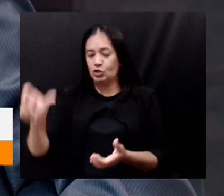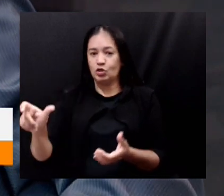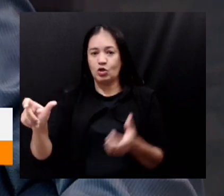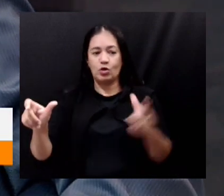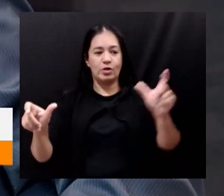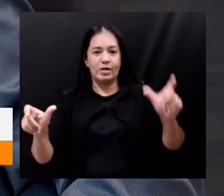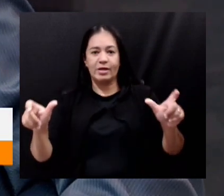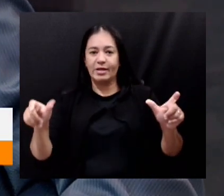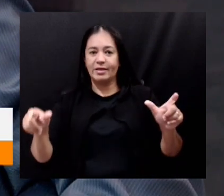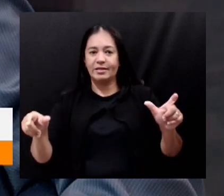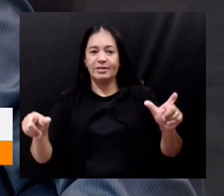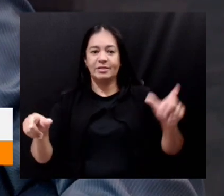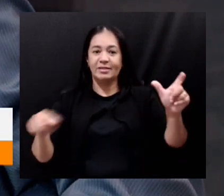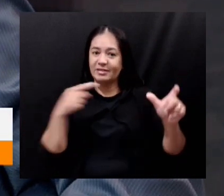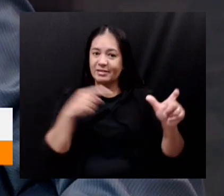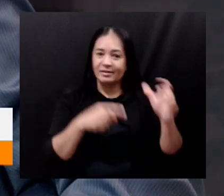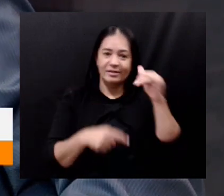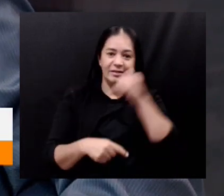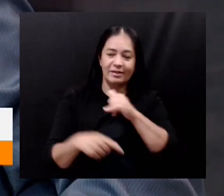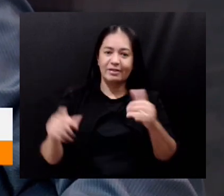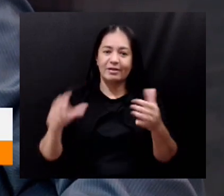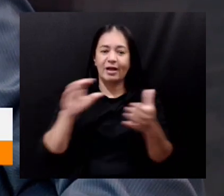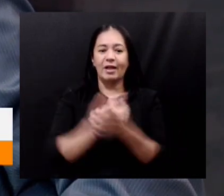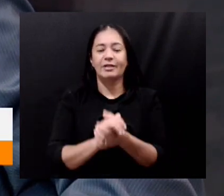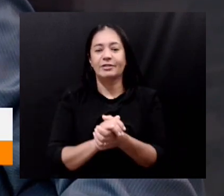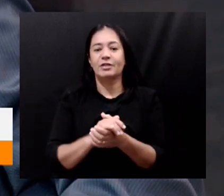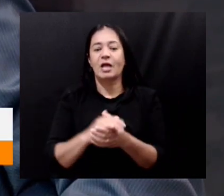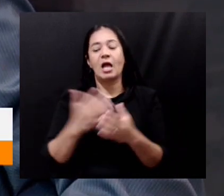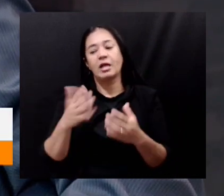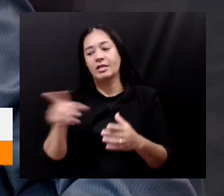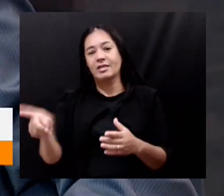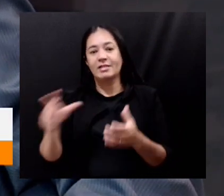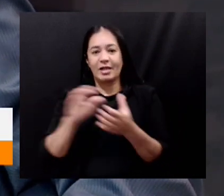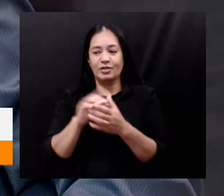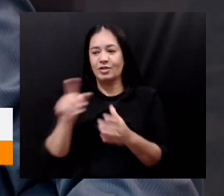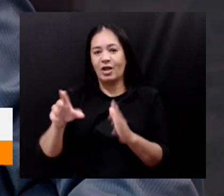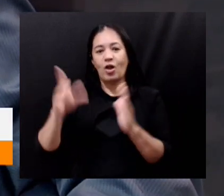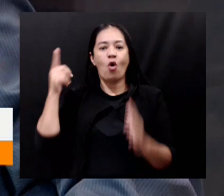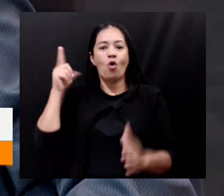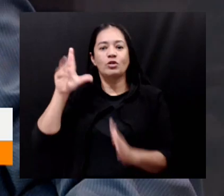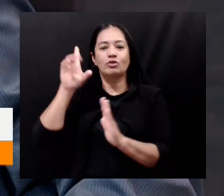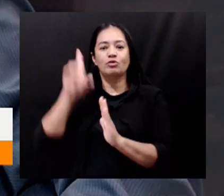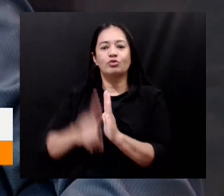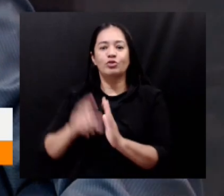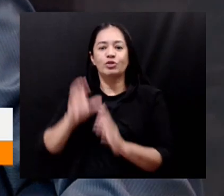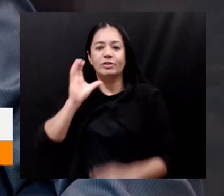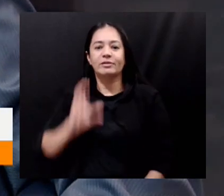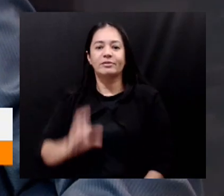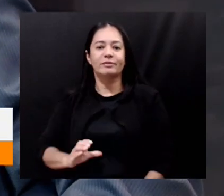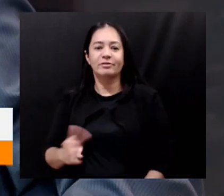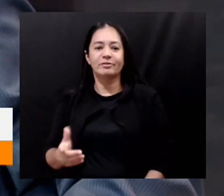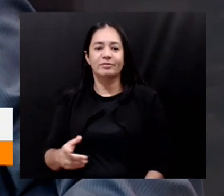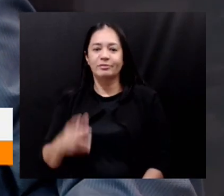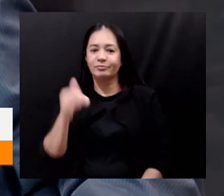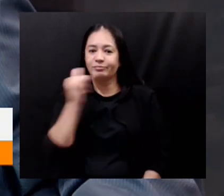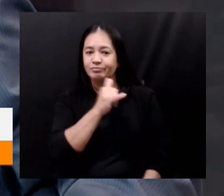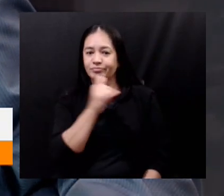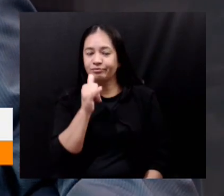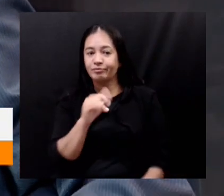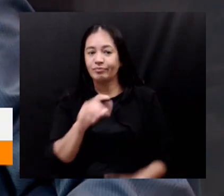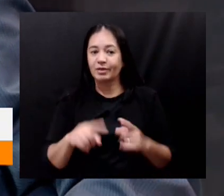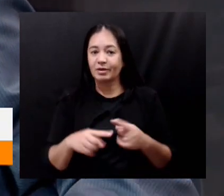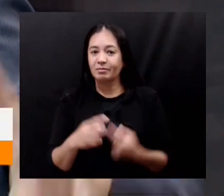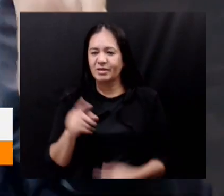direito dado normalmente sem necessidade absoluta de não comprovar nada mais, nada menos que um casamento. Como isso estava virando